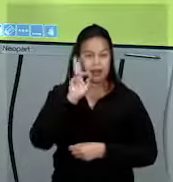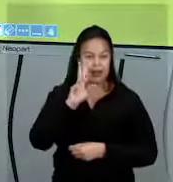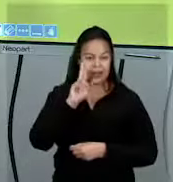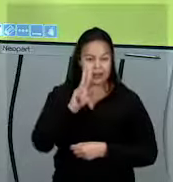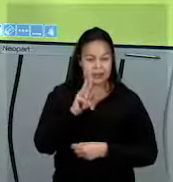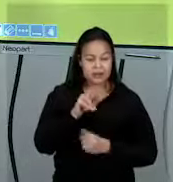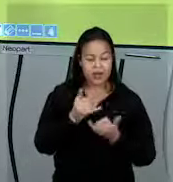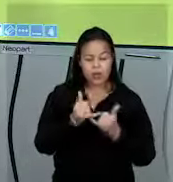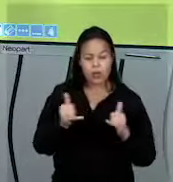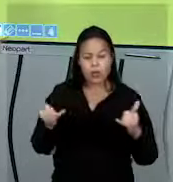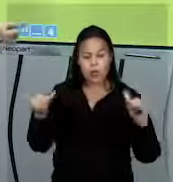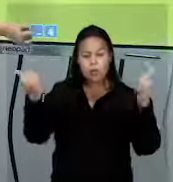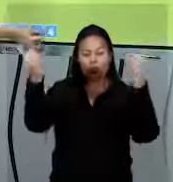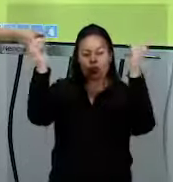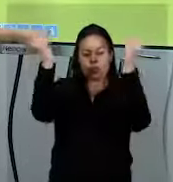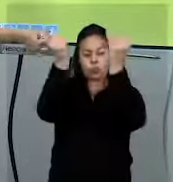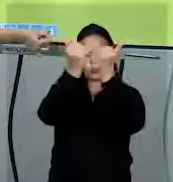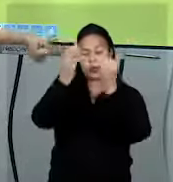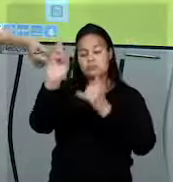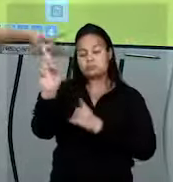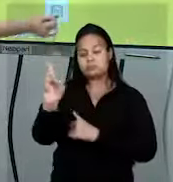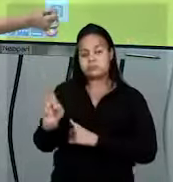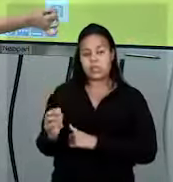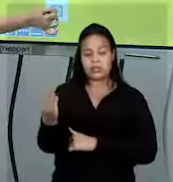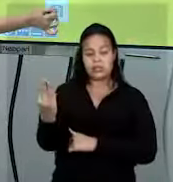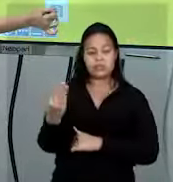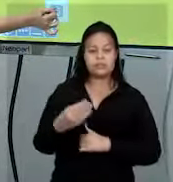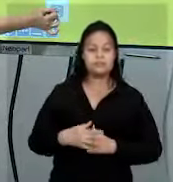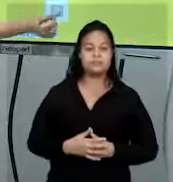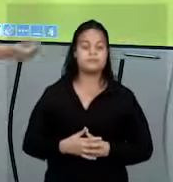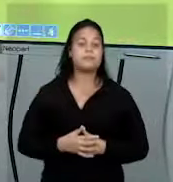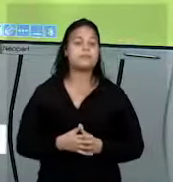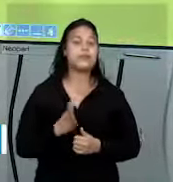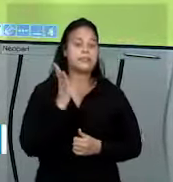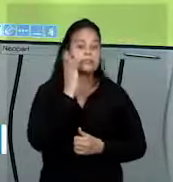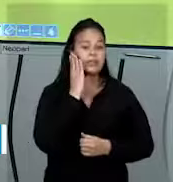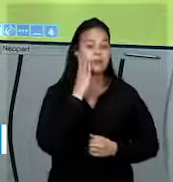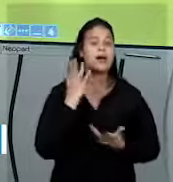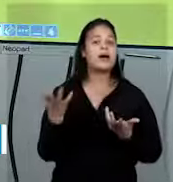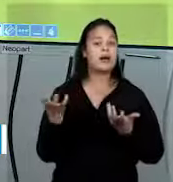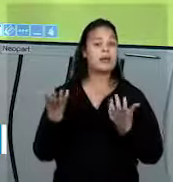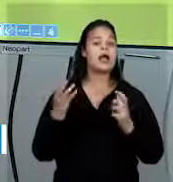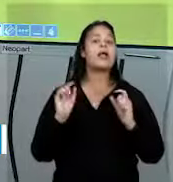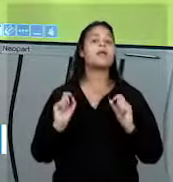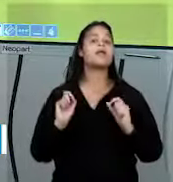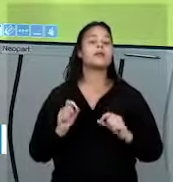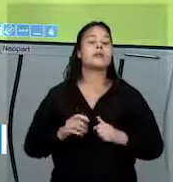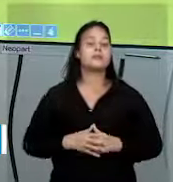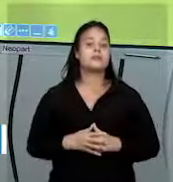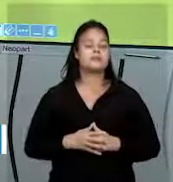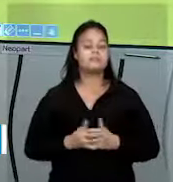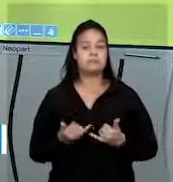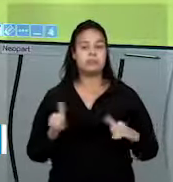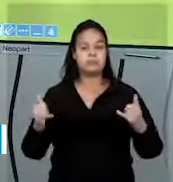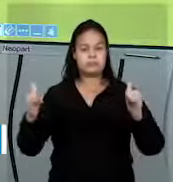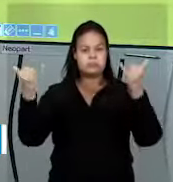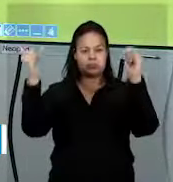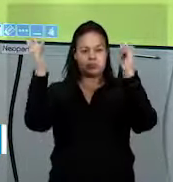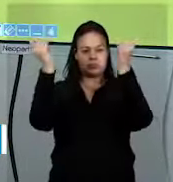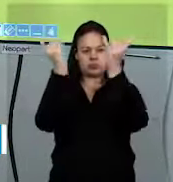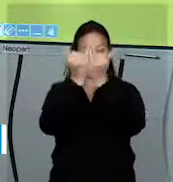que está atravessando o resistor R3. Queremos saber agora qual a corrente que